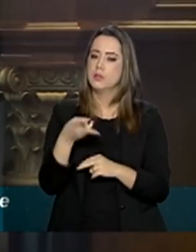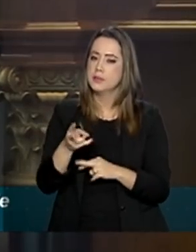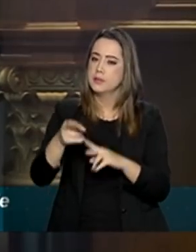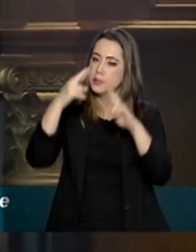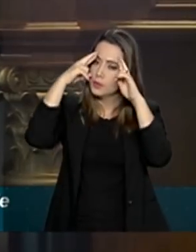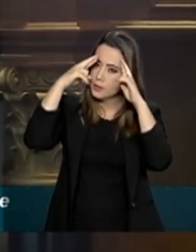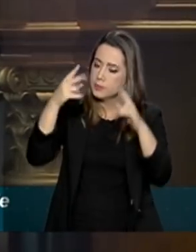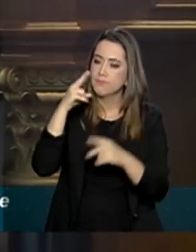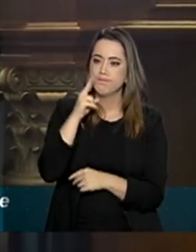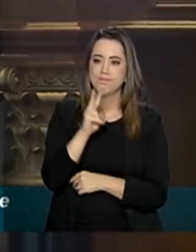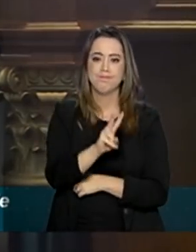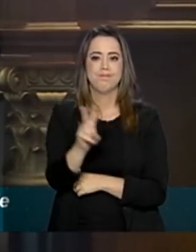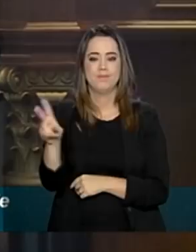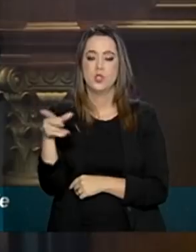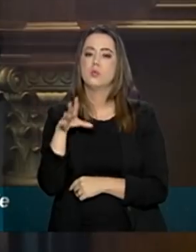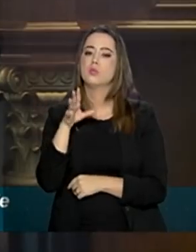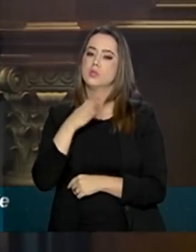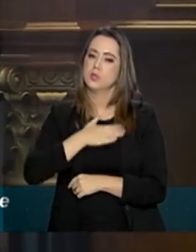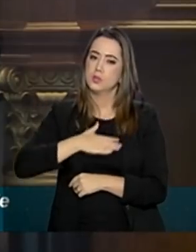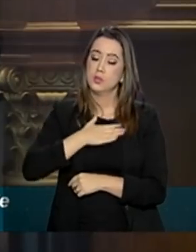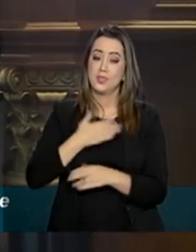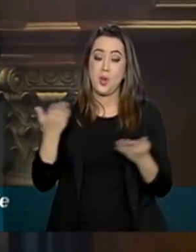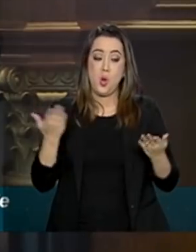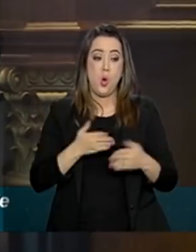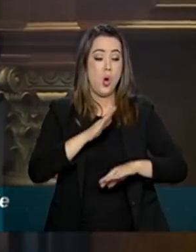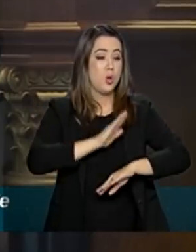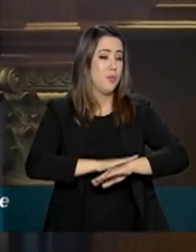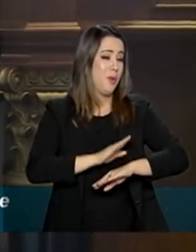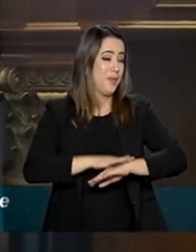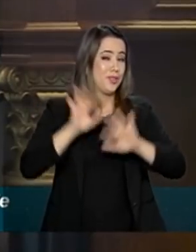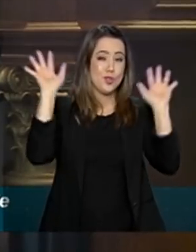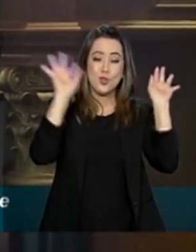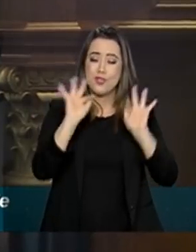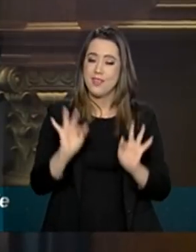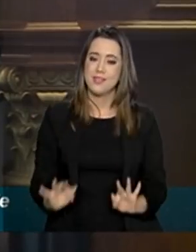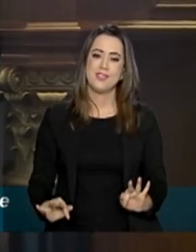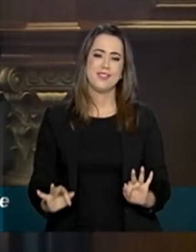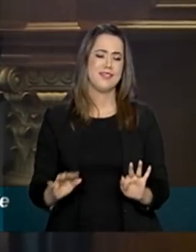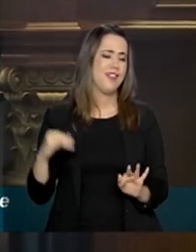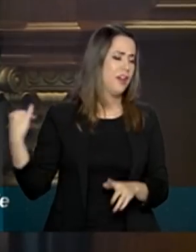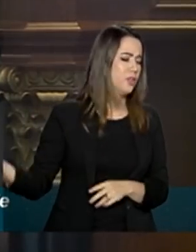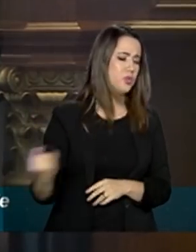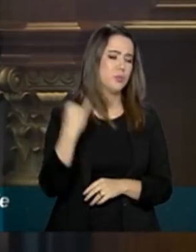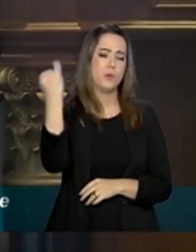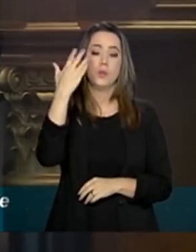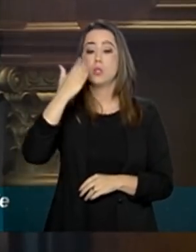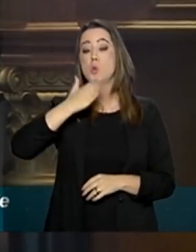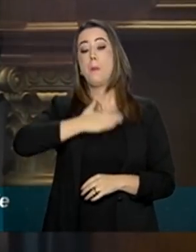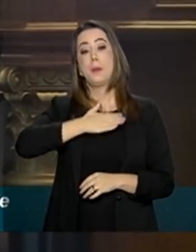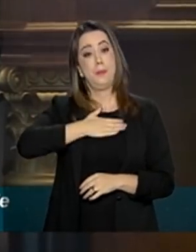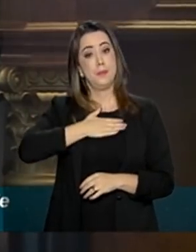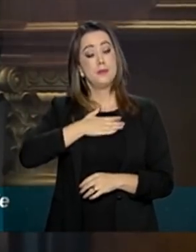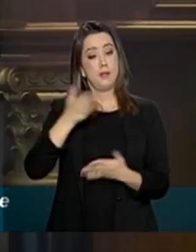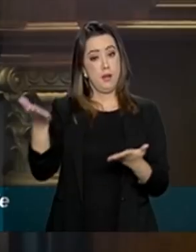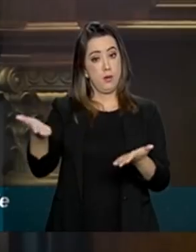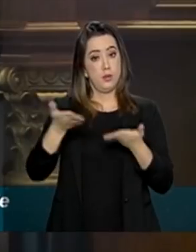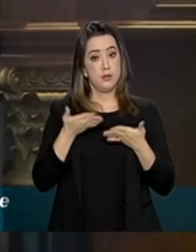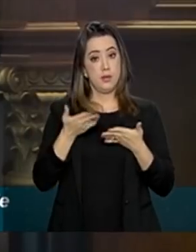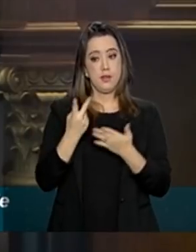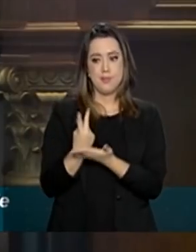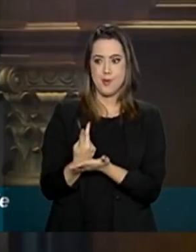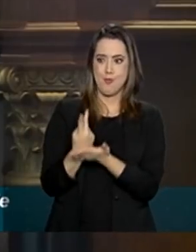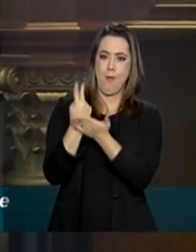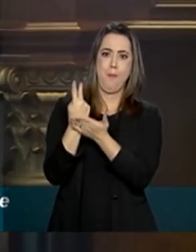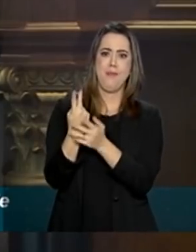todos vocês. O momento é de glória, é de felicidade, ímpar para mim estar recebendo um prêmio